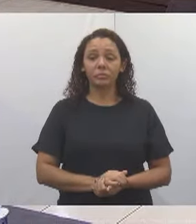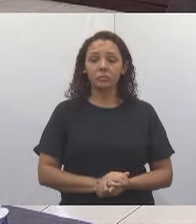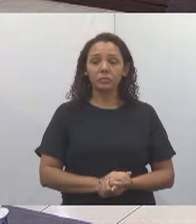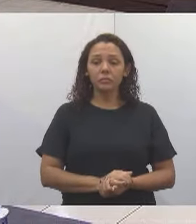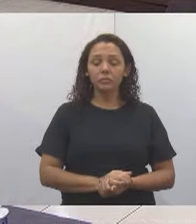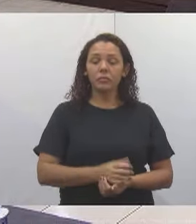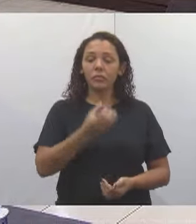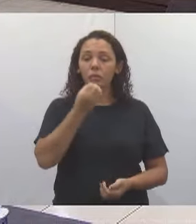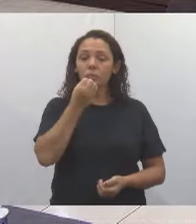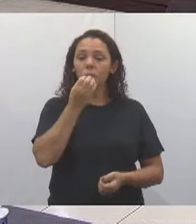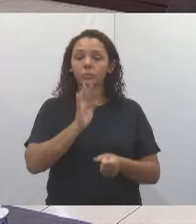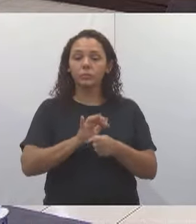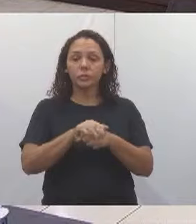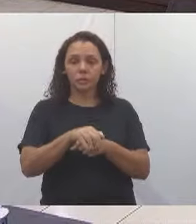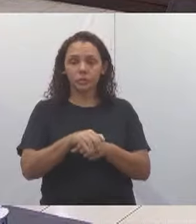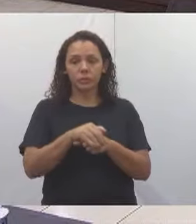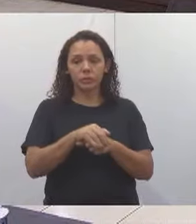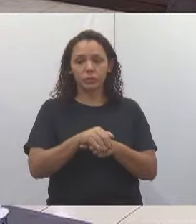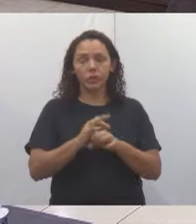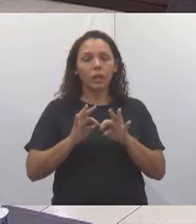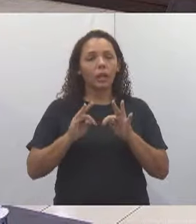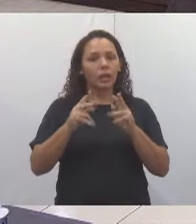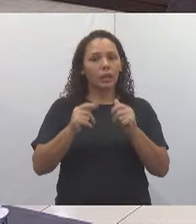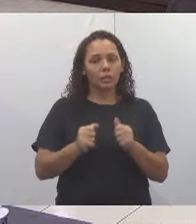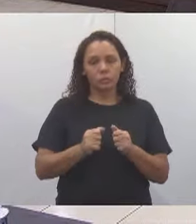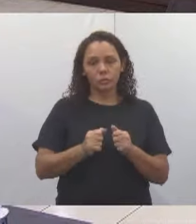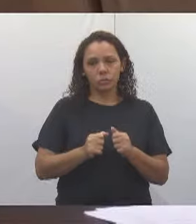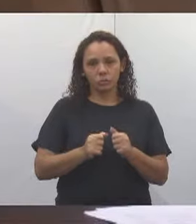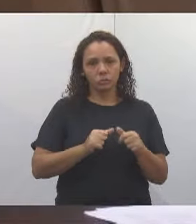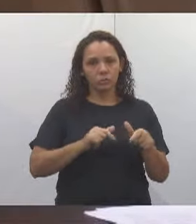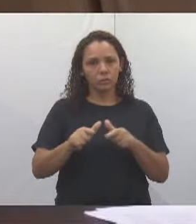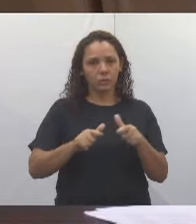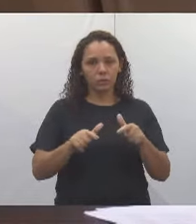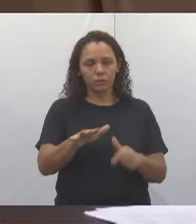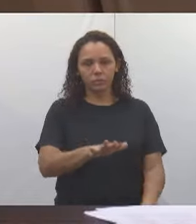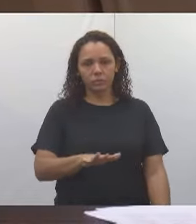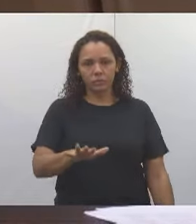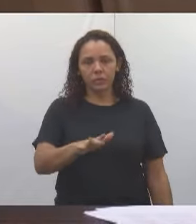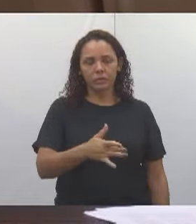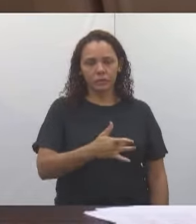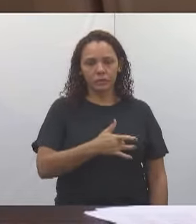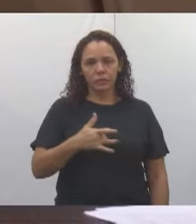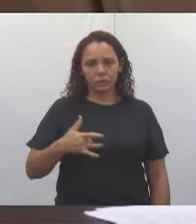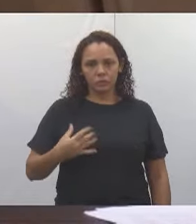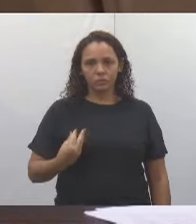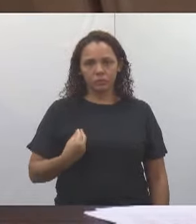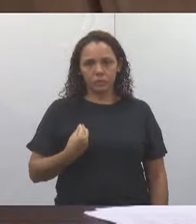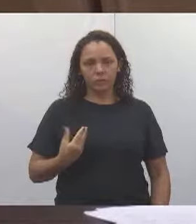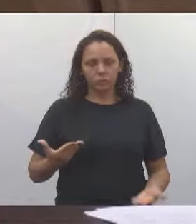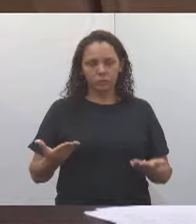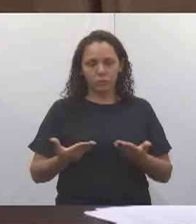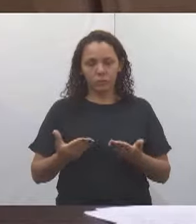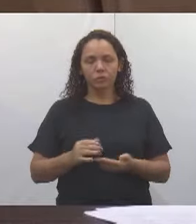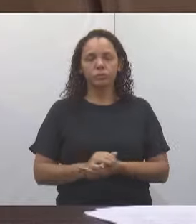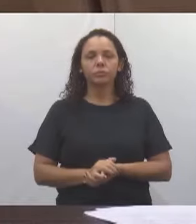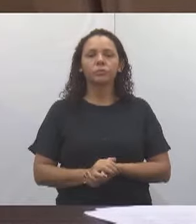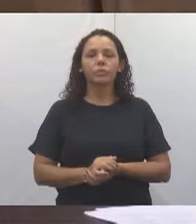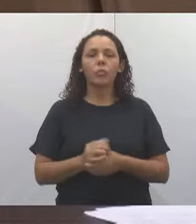Doutora, boa noite. Boa noite a todos os servidores da saúde presente. Eu queria tirar uma